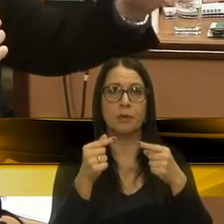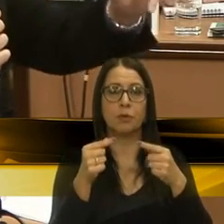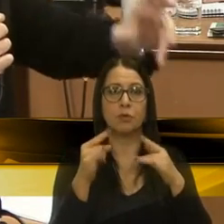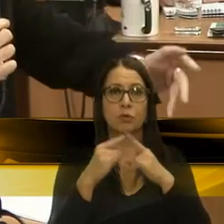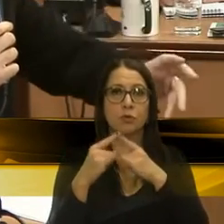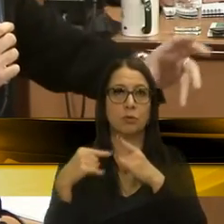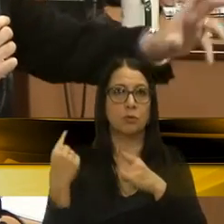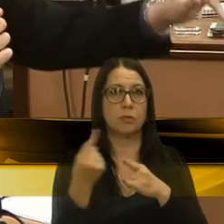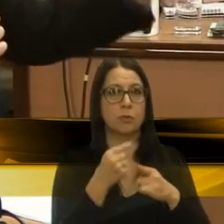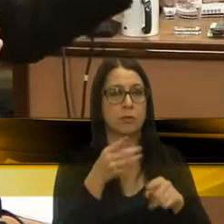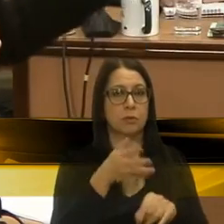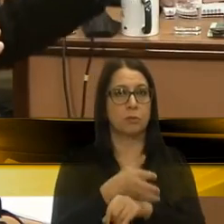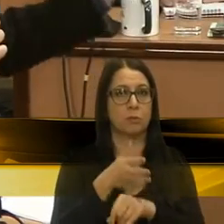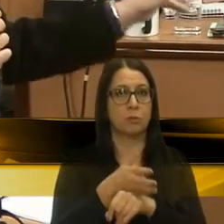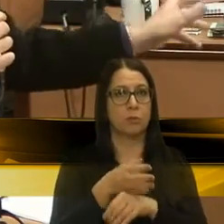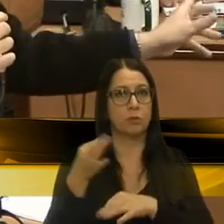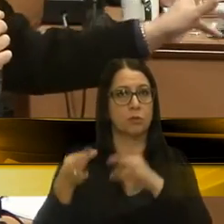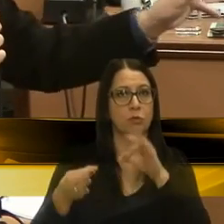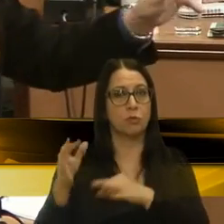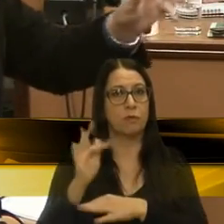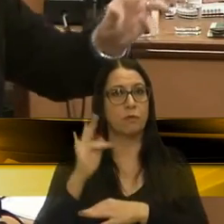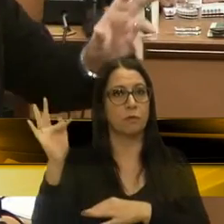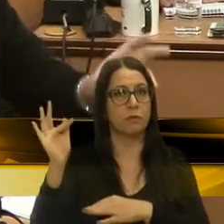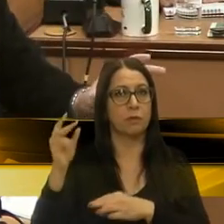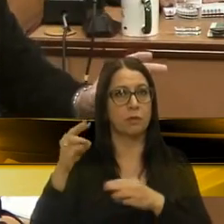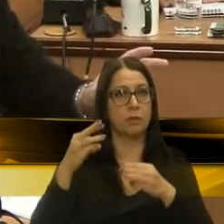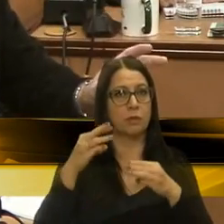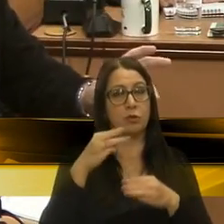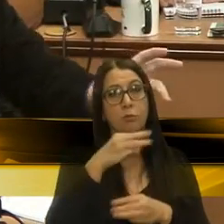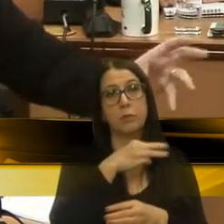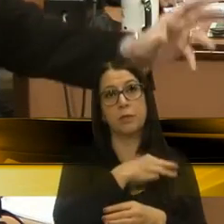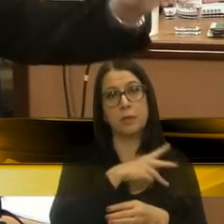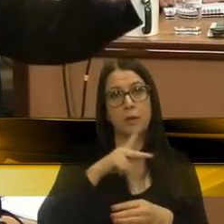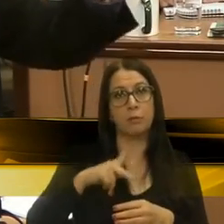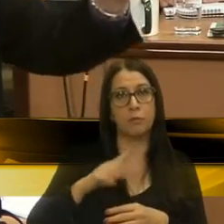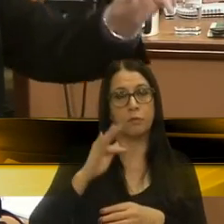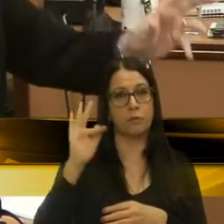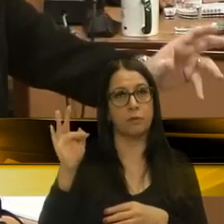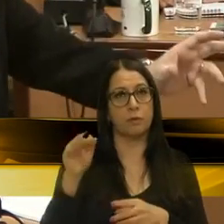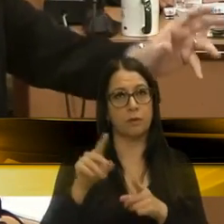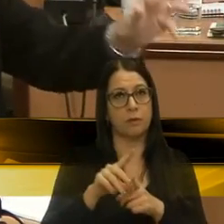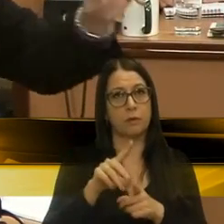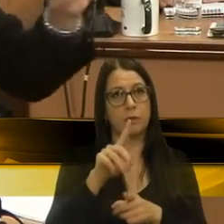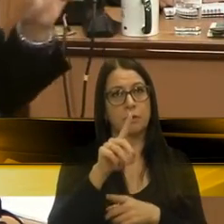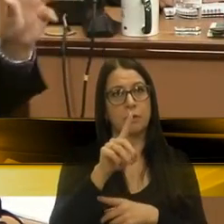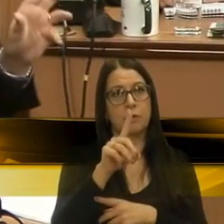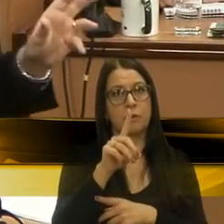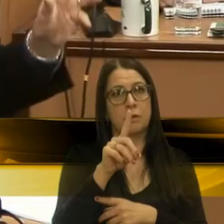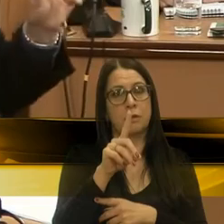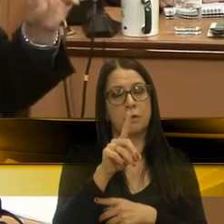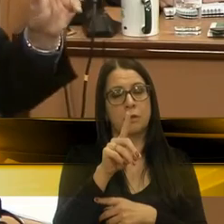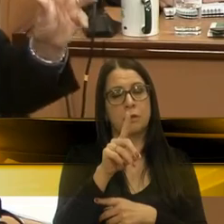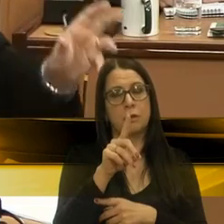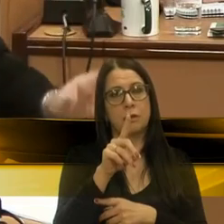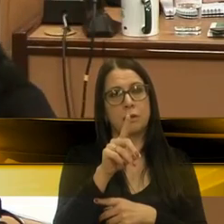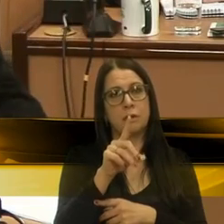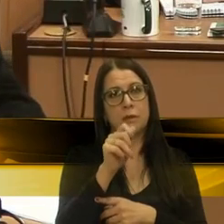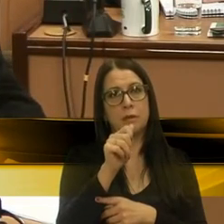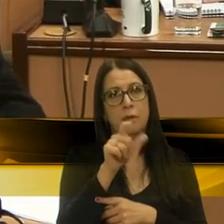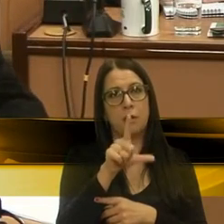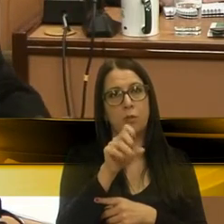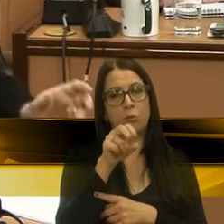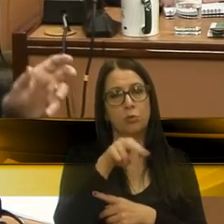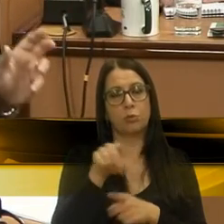institucionalidade dos membros da Justiça Federal e do Ministério Público Federal. Leia-se Deltan Dallagnol e juiz Sérgio Moro, hoje ministro da